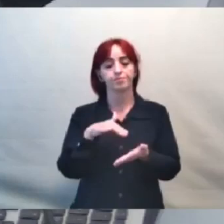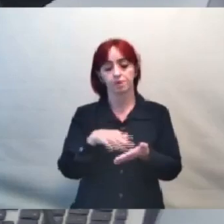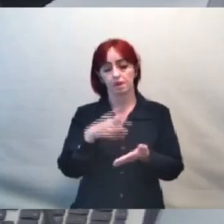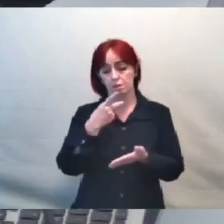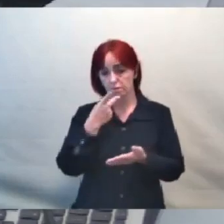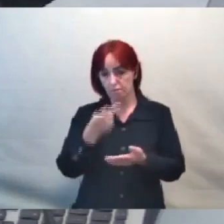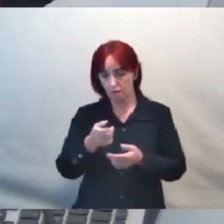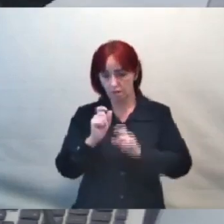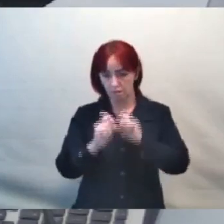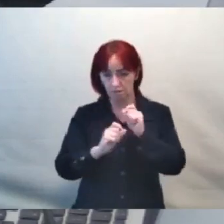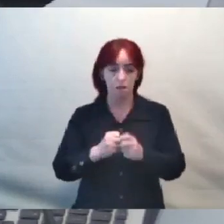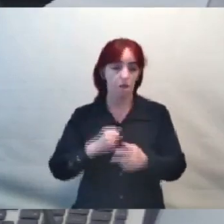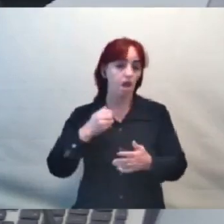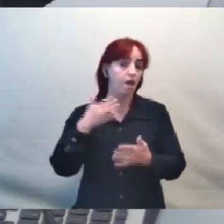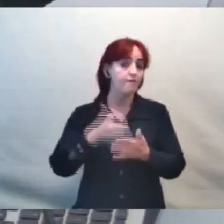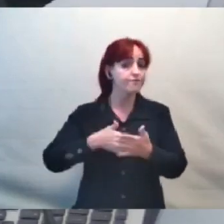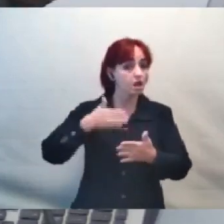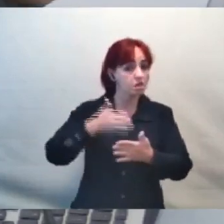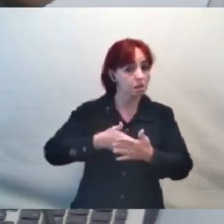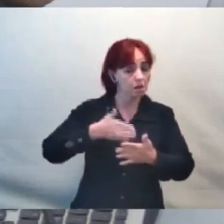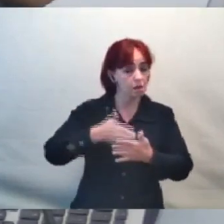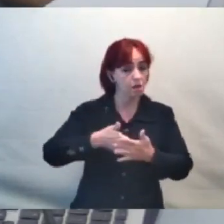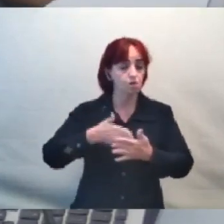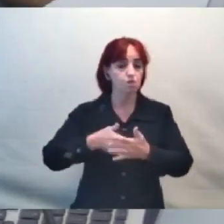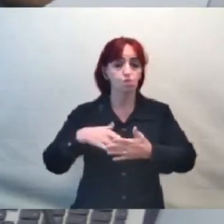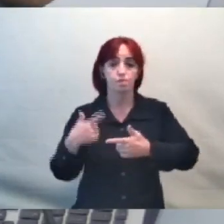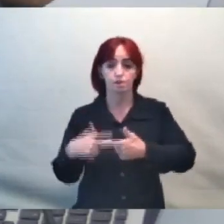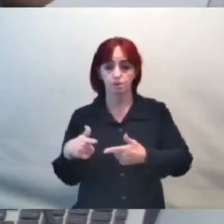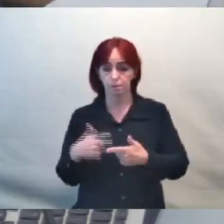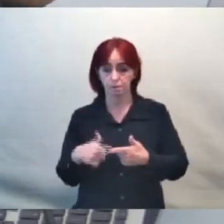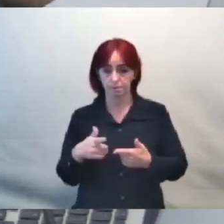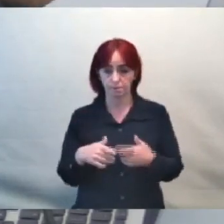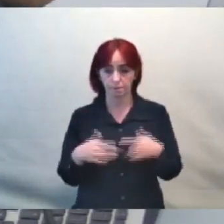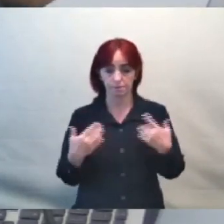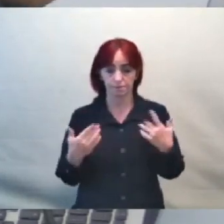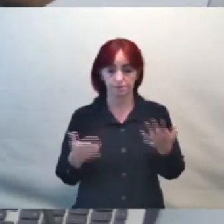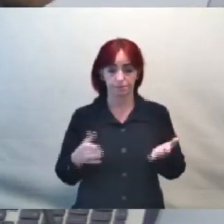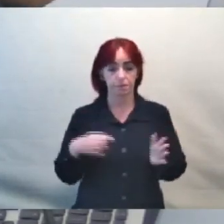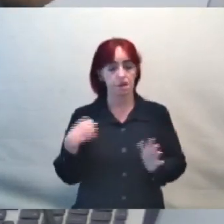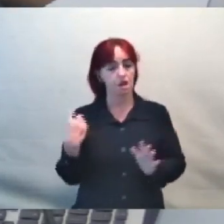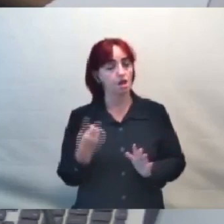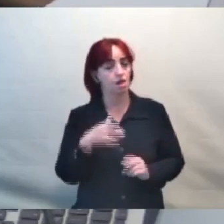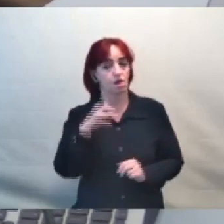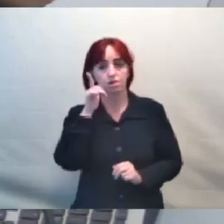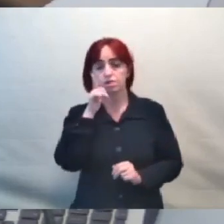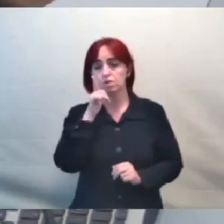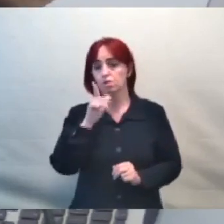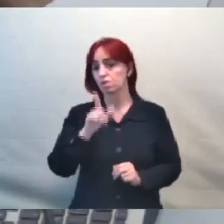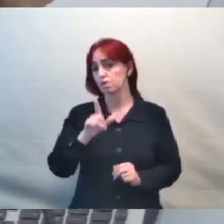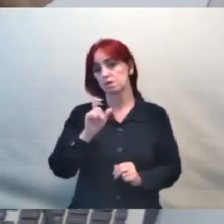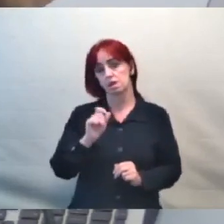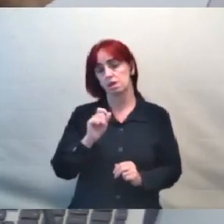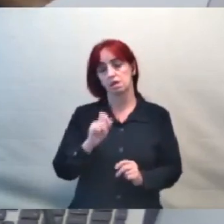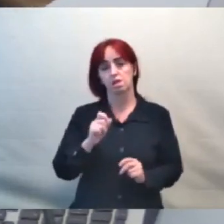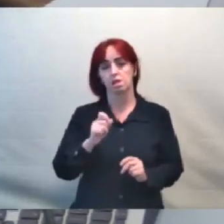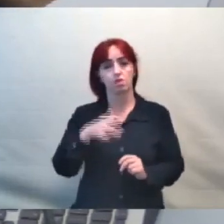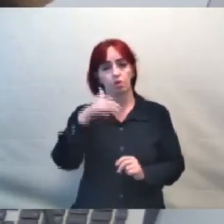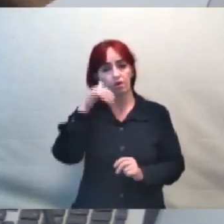problema, dizendo, olha, a gente não conseguiu, né, fazer prevenção, está faltando